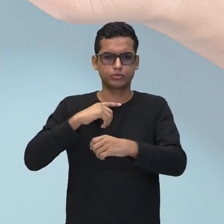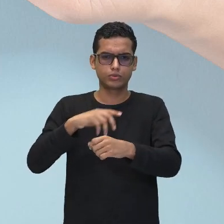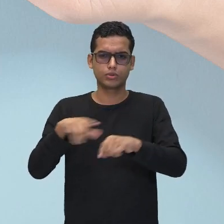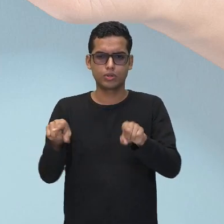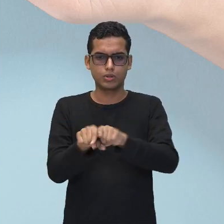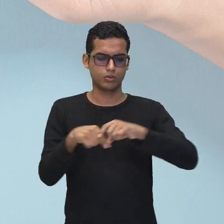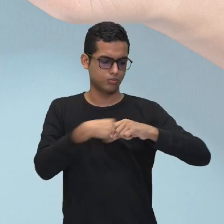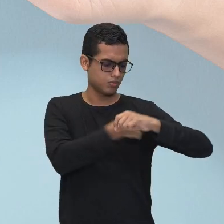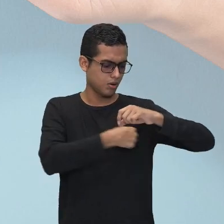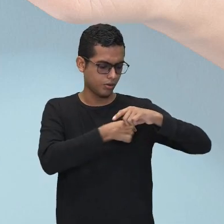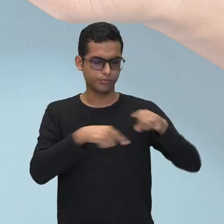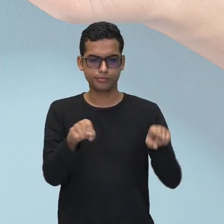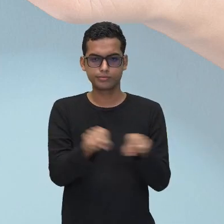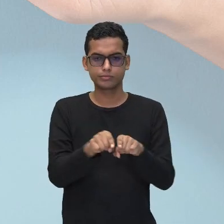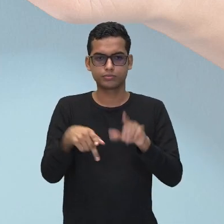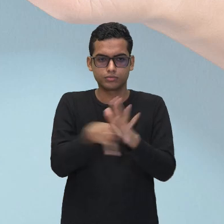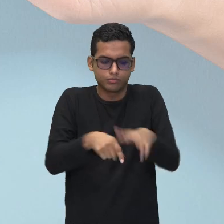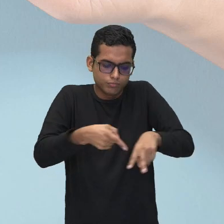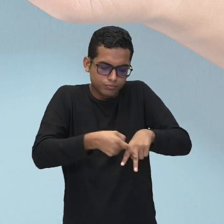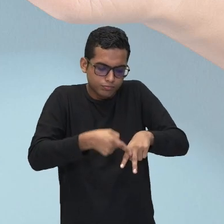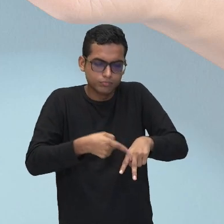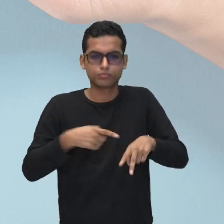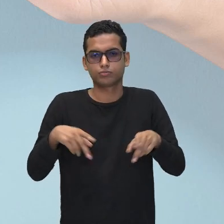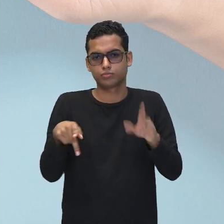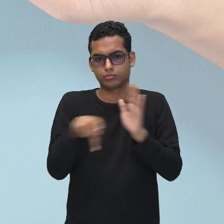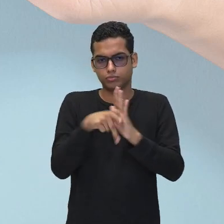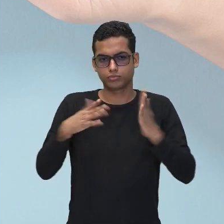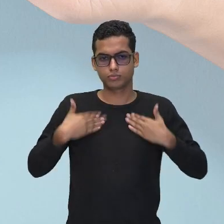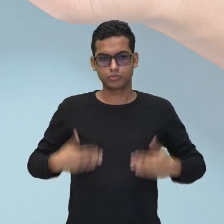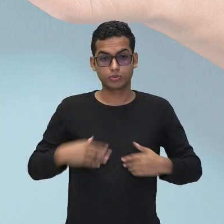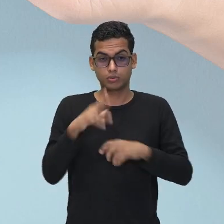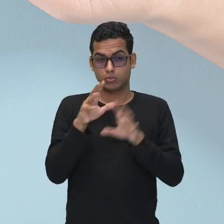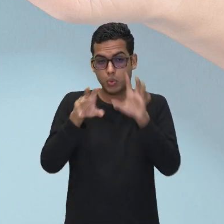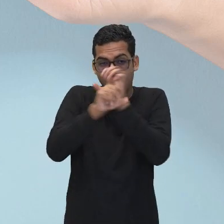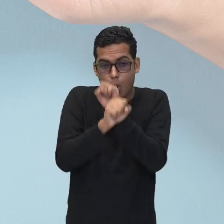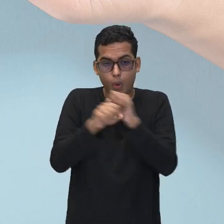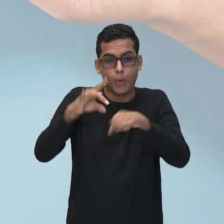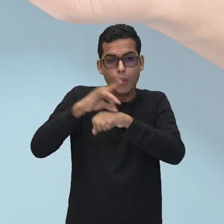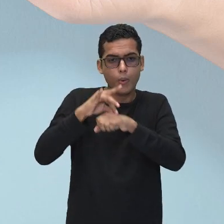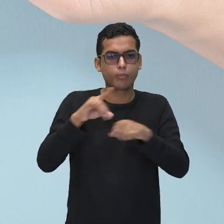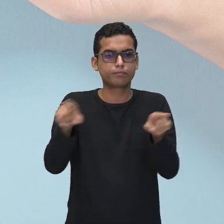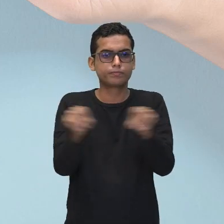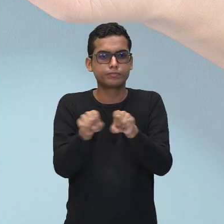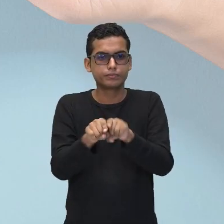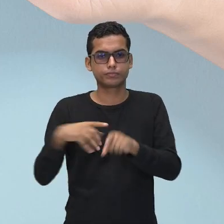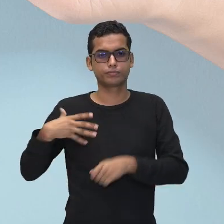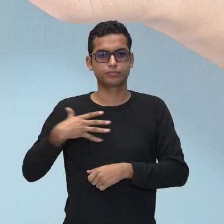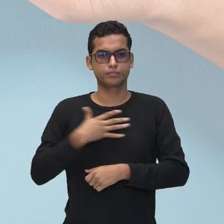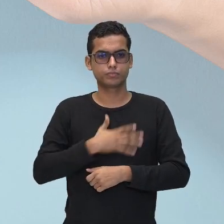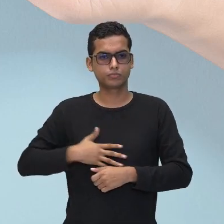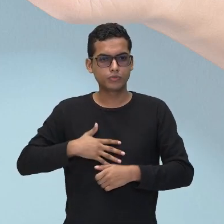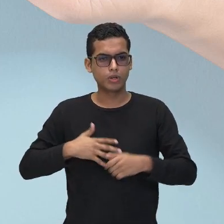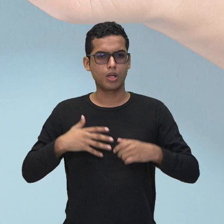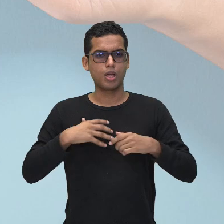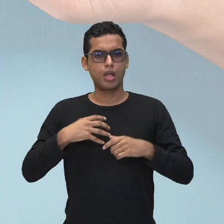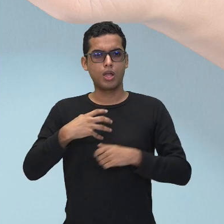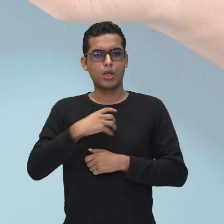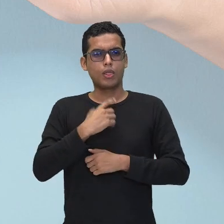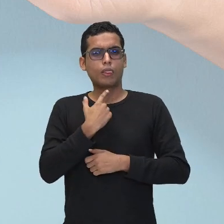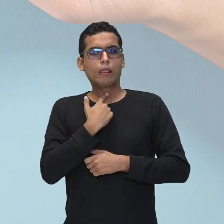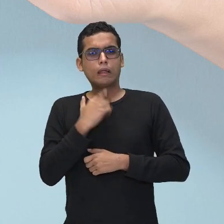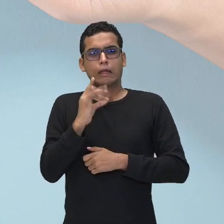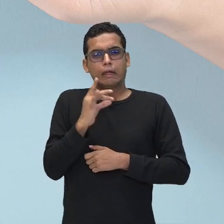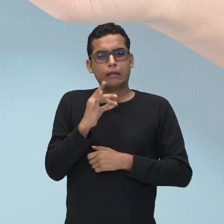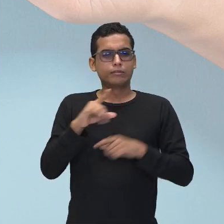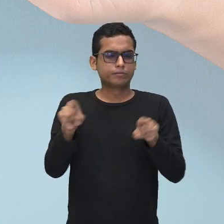excesso, alterações visuais como visão embaçada, urina em excesso, parestesias, que